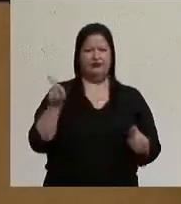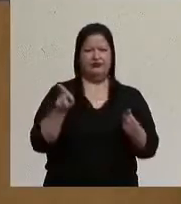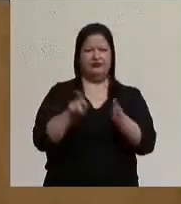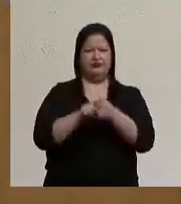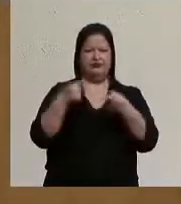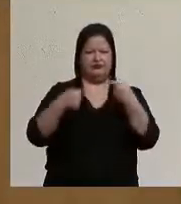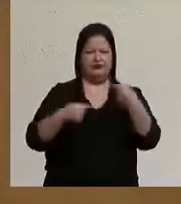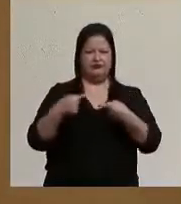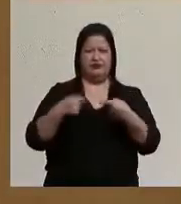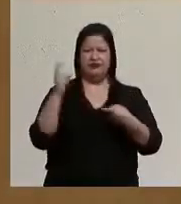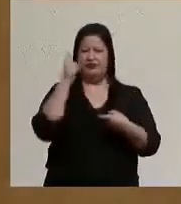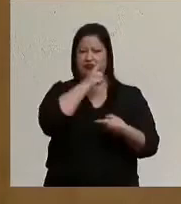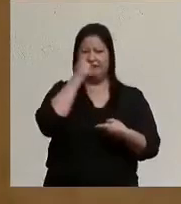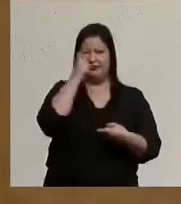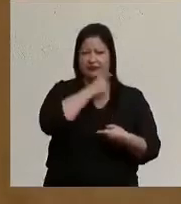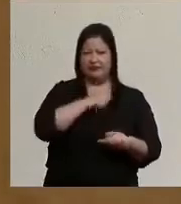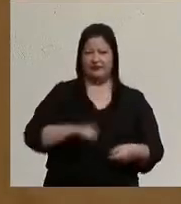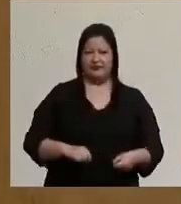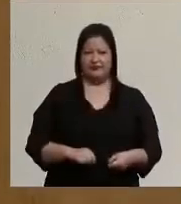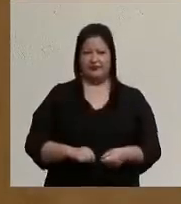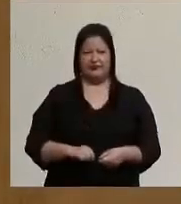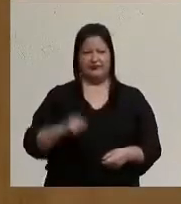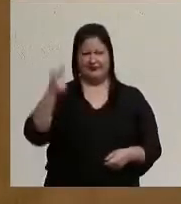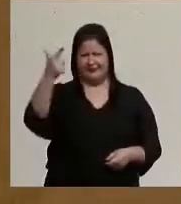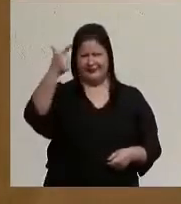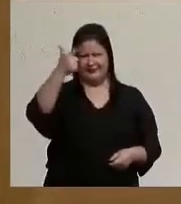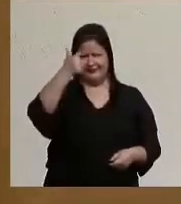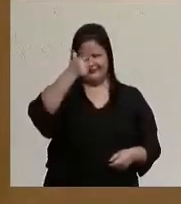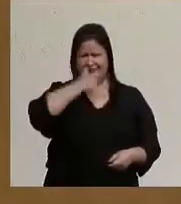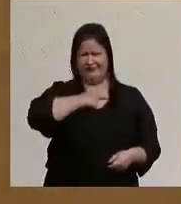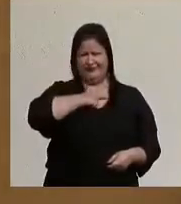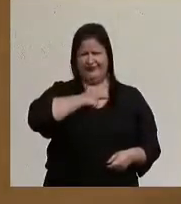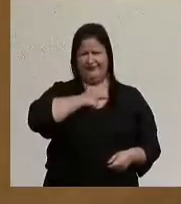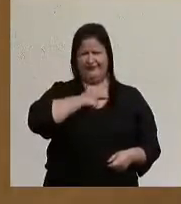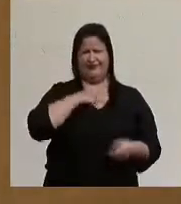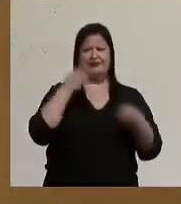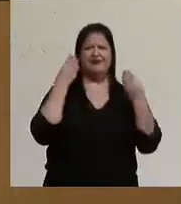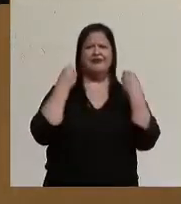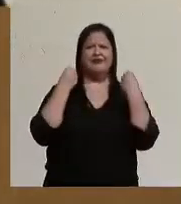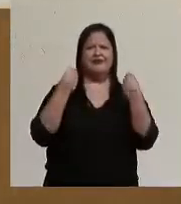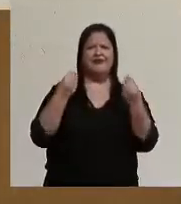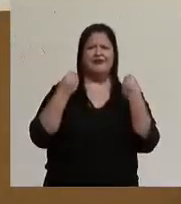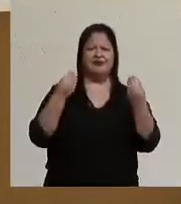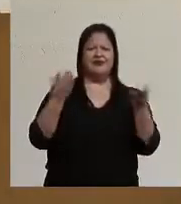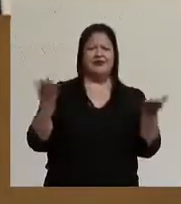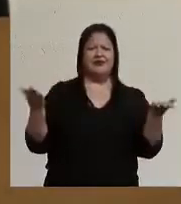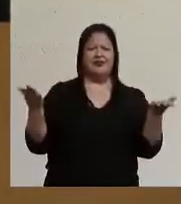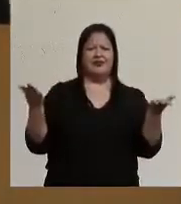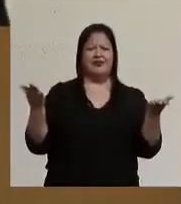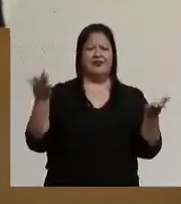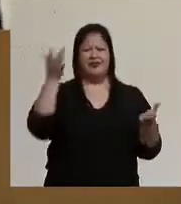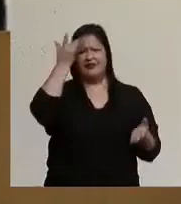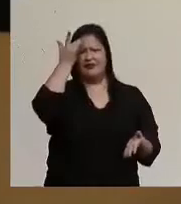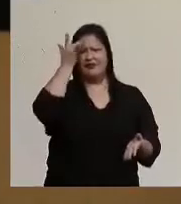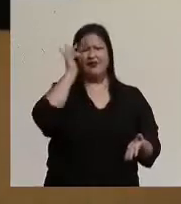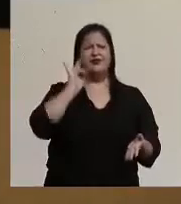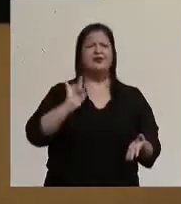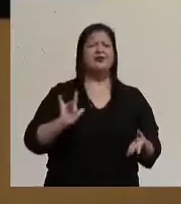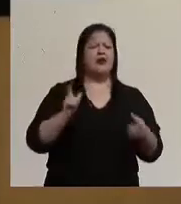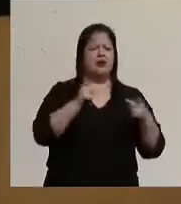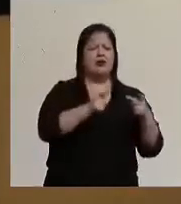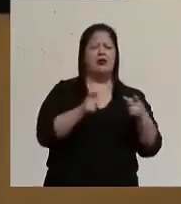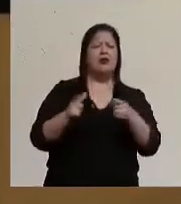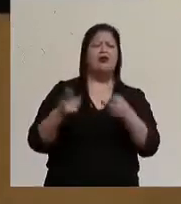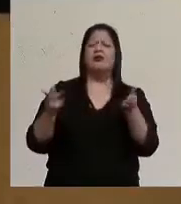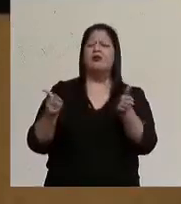mentiroso você é horrível e os Vereador Como que você quer ter uma carreira política que não sabe que lado você